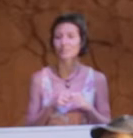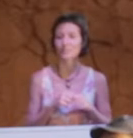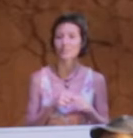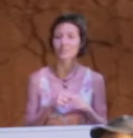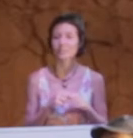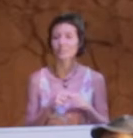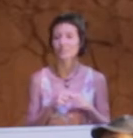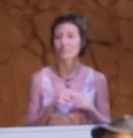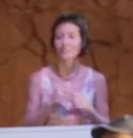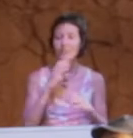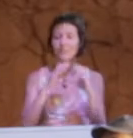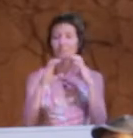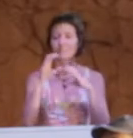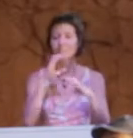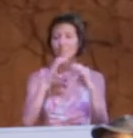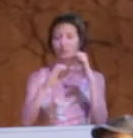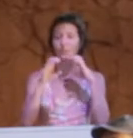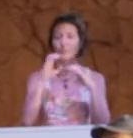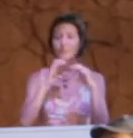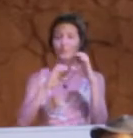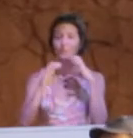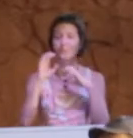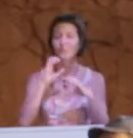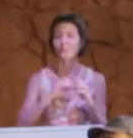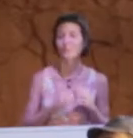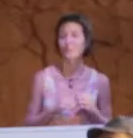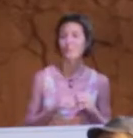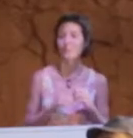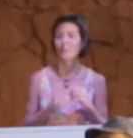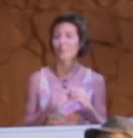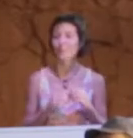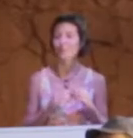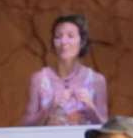e o cabelo aparecendo, tingulindo, cuidado nela. E